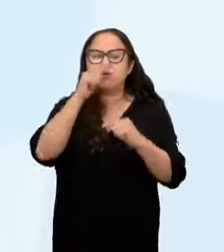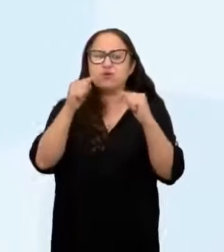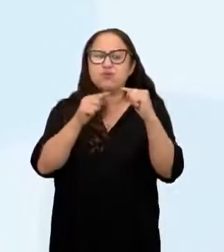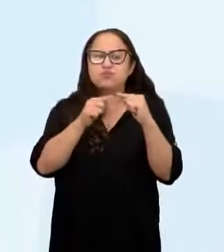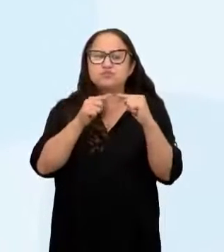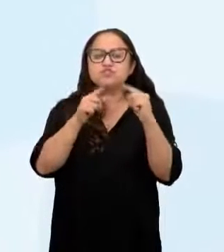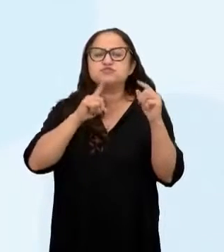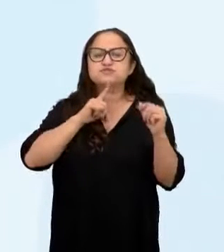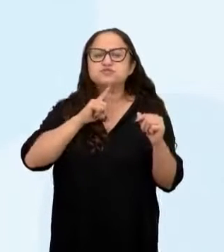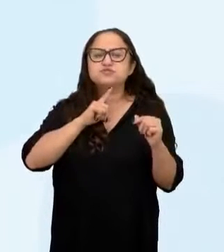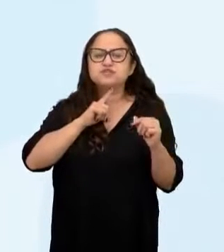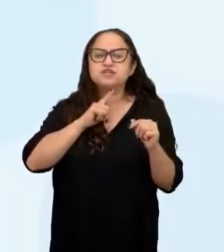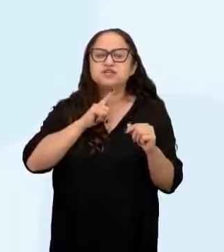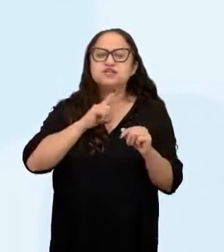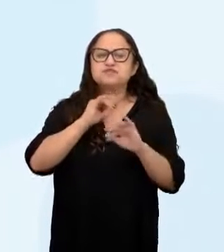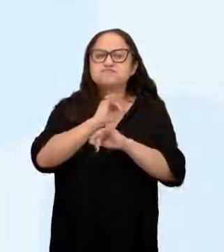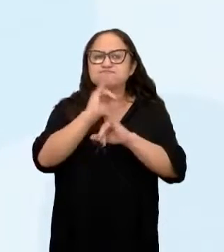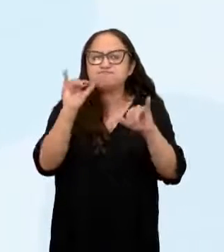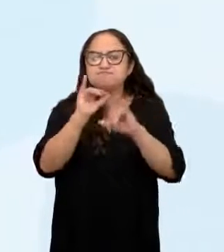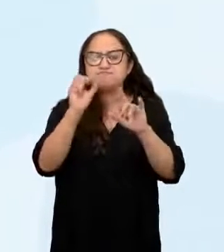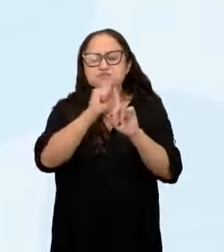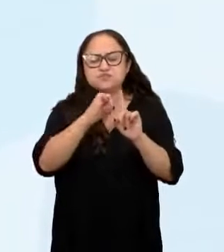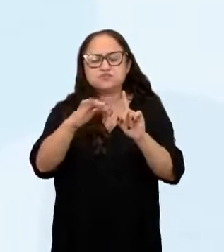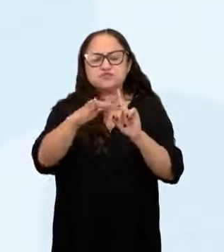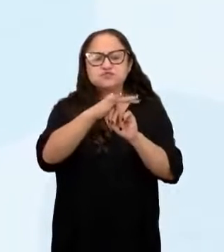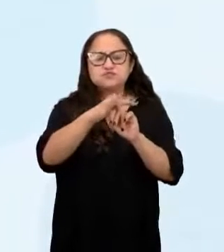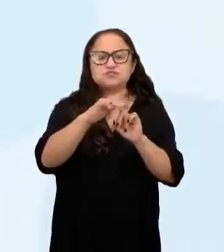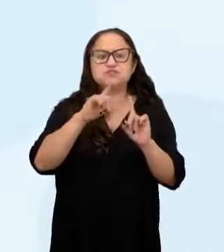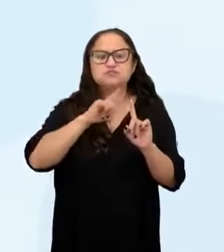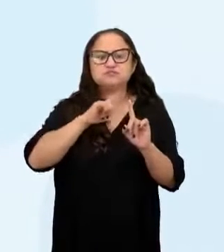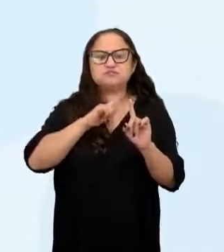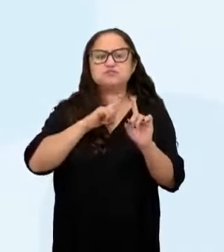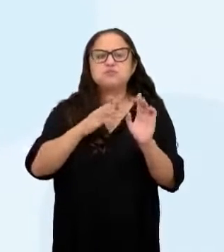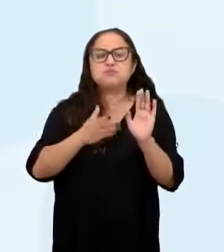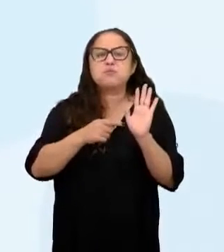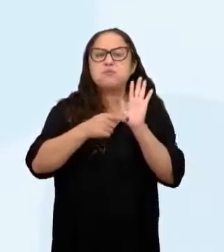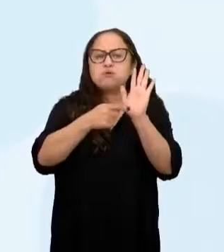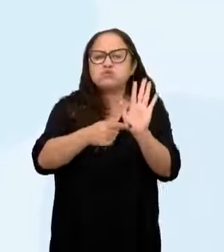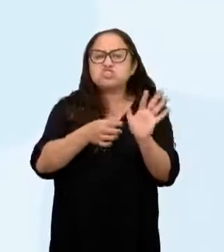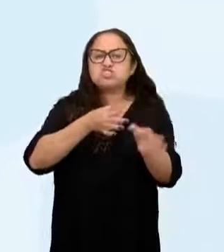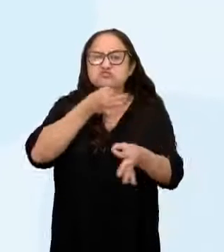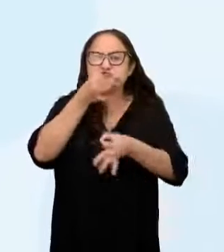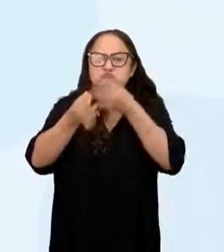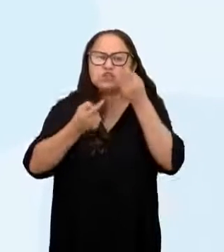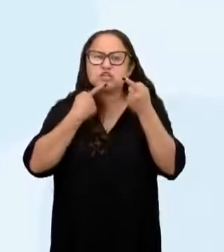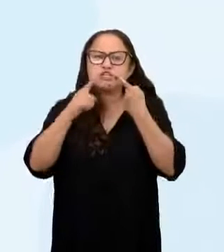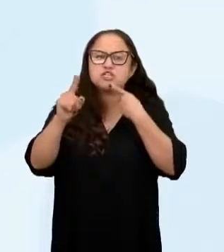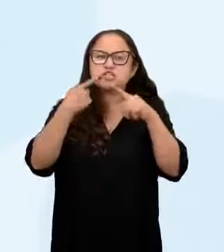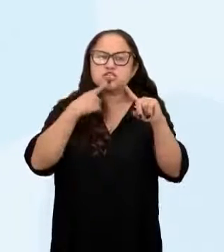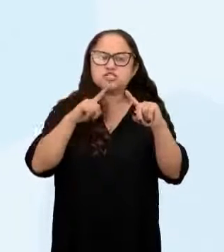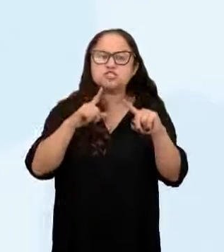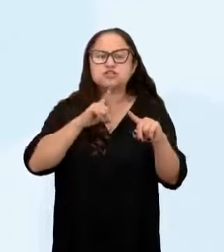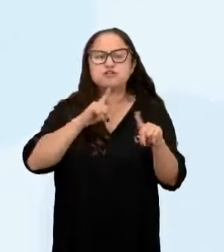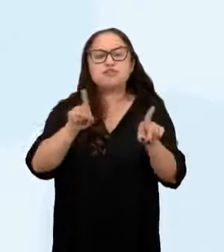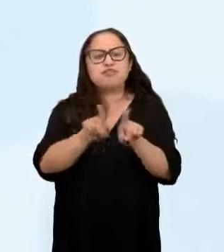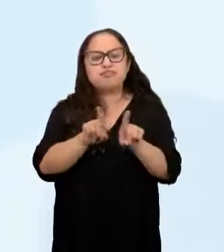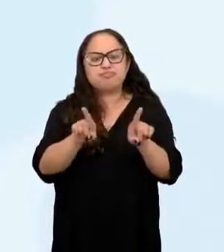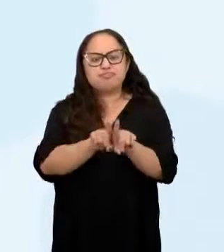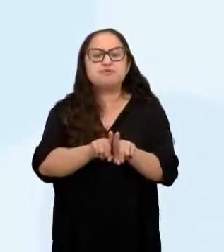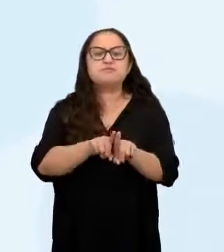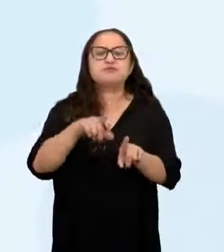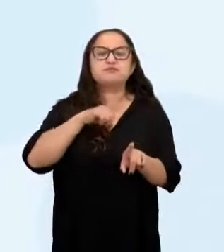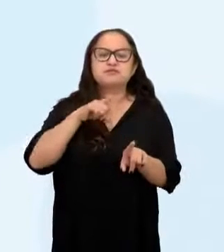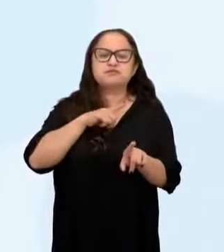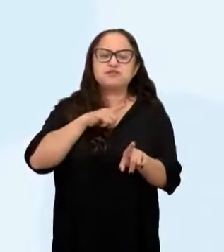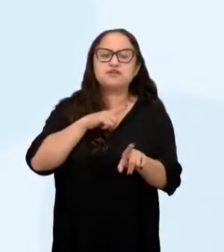com fatos que circulam na sociedade, assumindo uma postura crítica perante eles. Implementar o